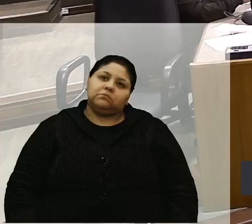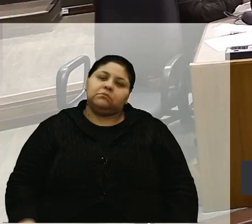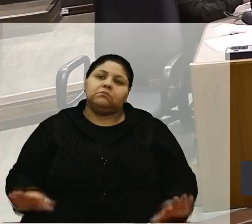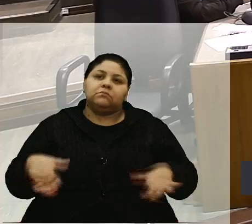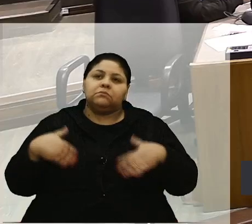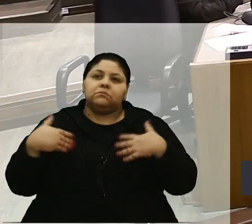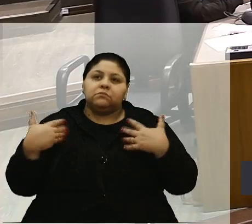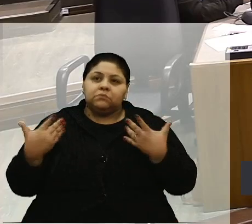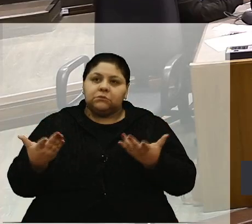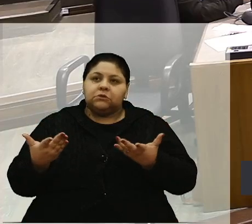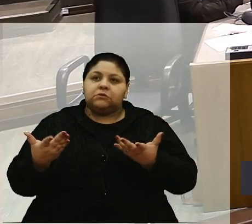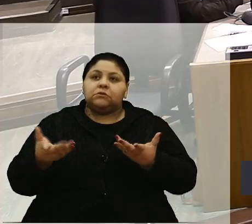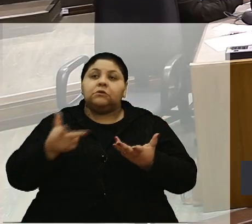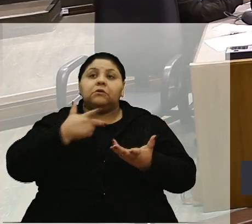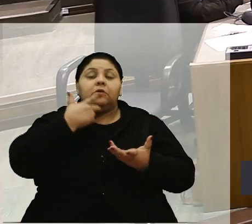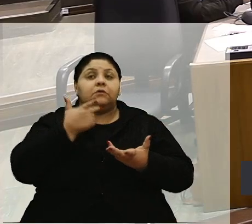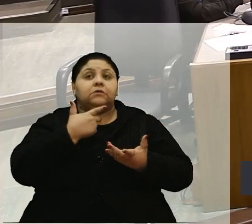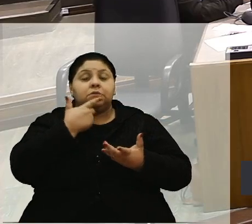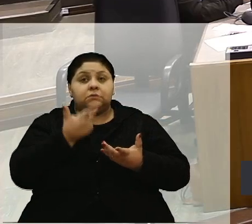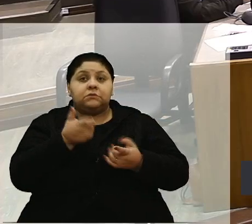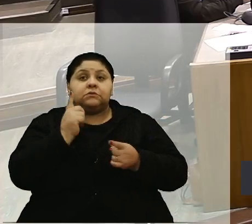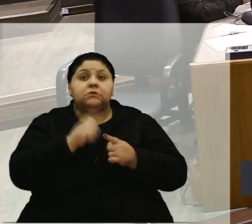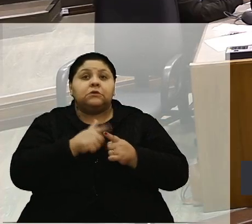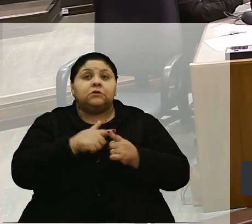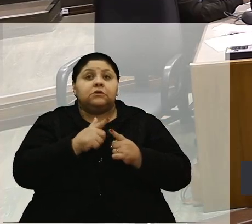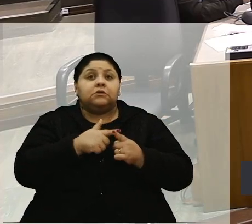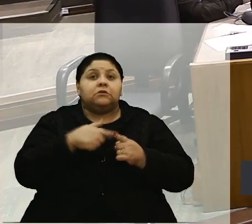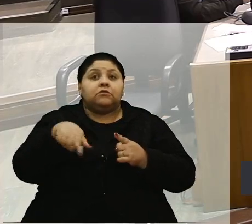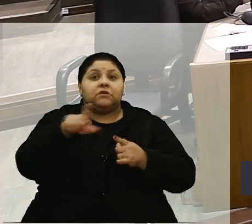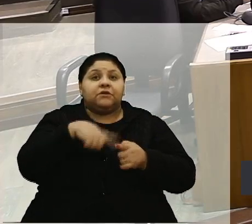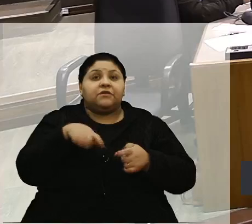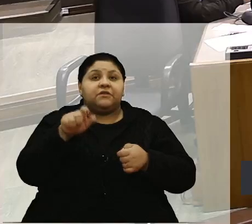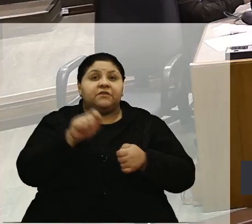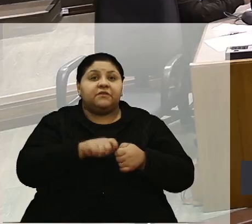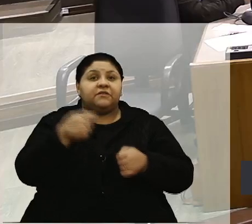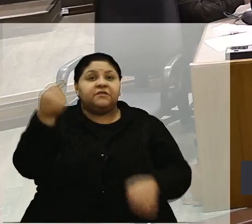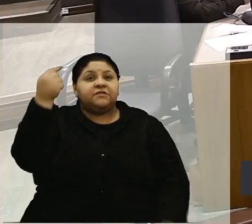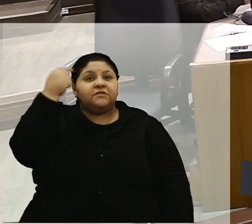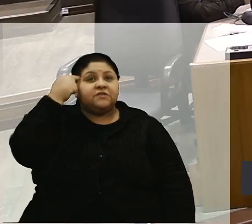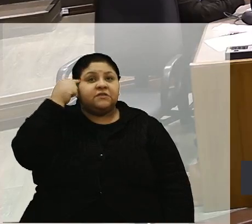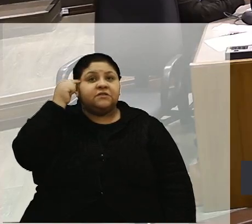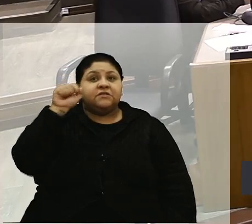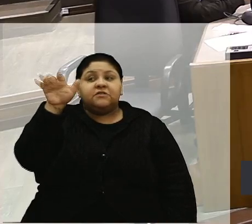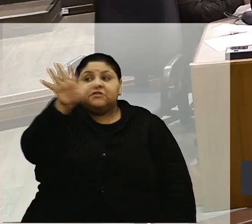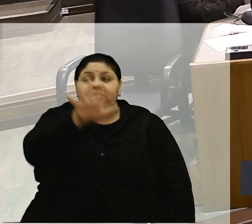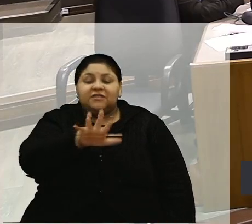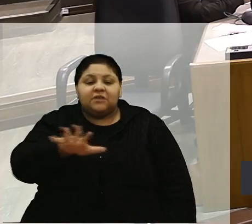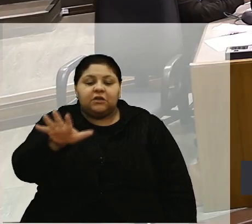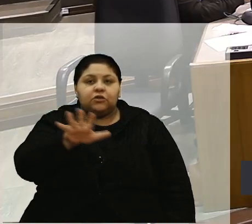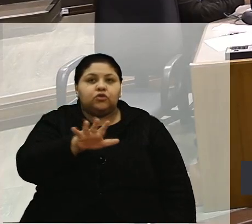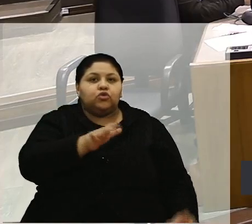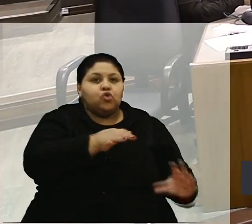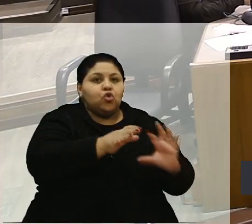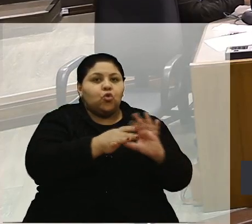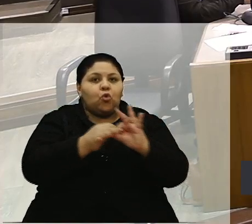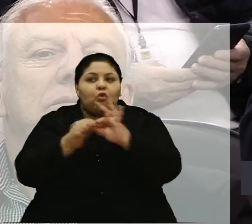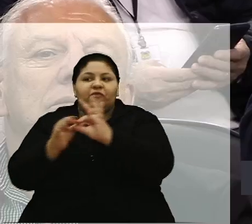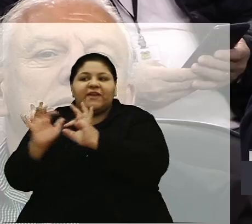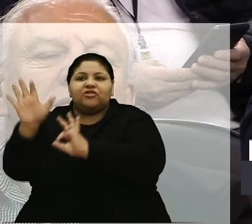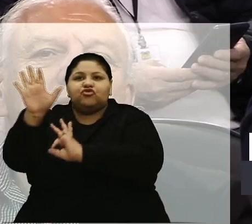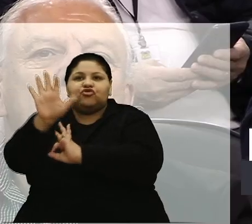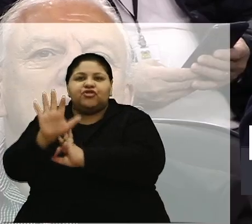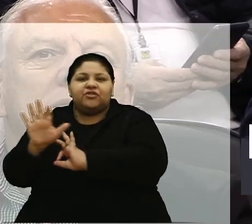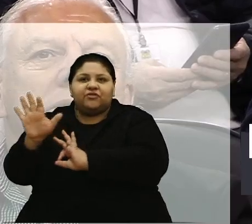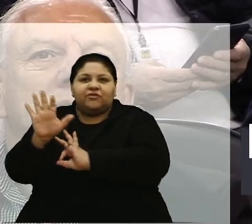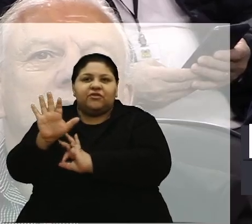Então eu faço essa fala porque o que a gente tem que fazer é pensar num todo, num contexto geral.